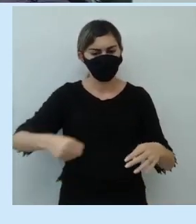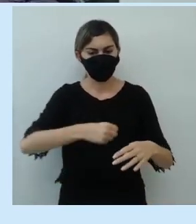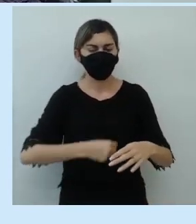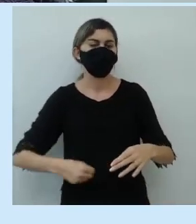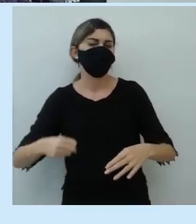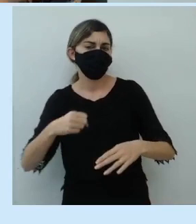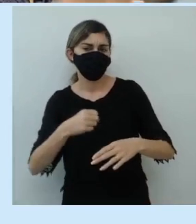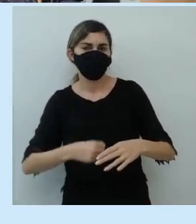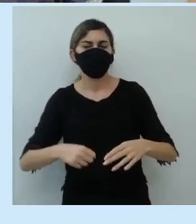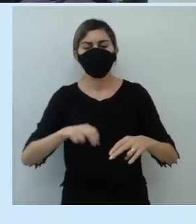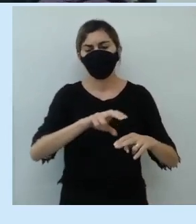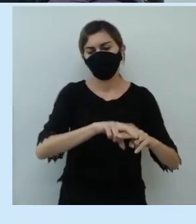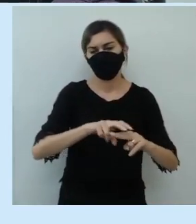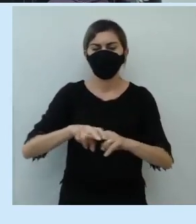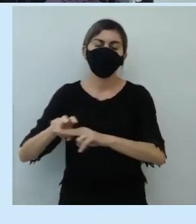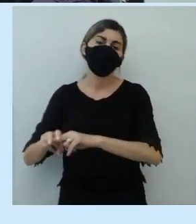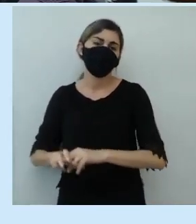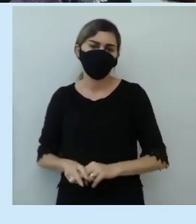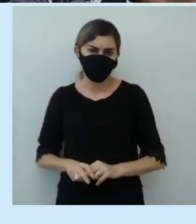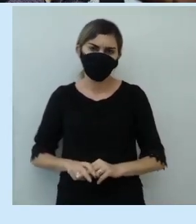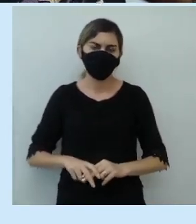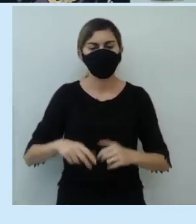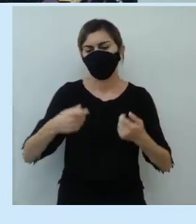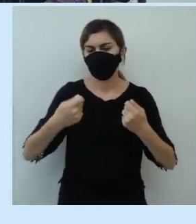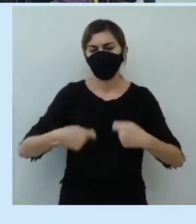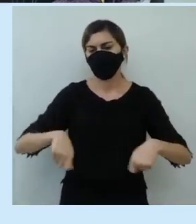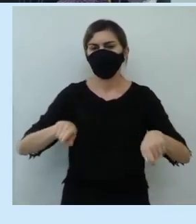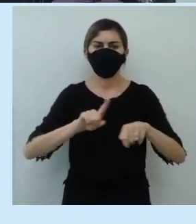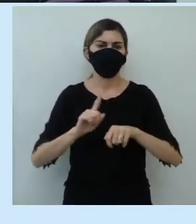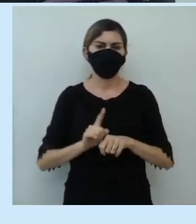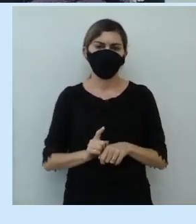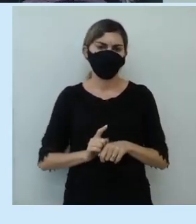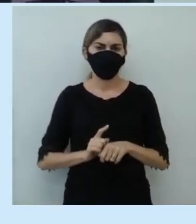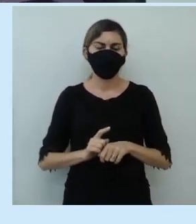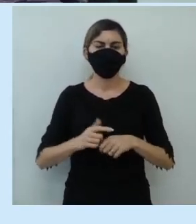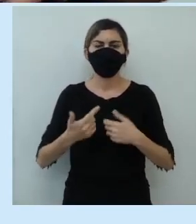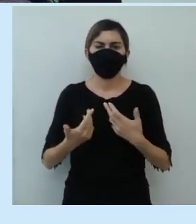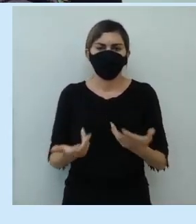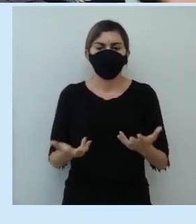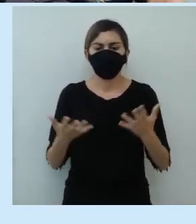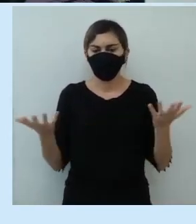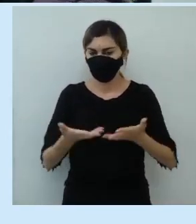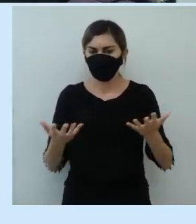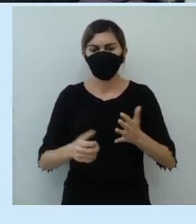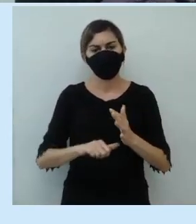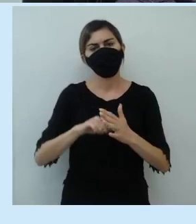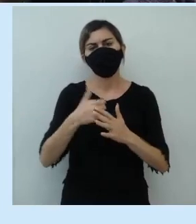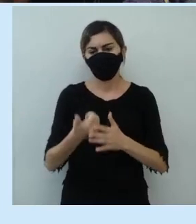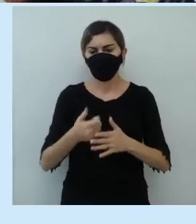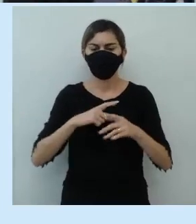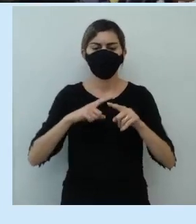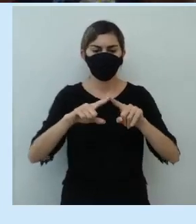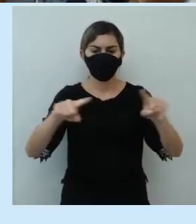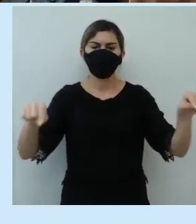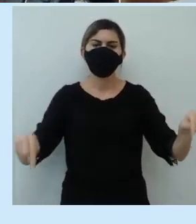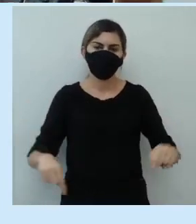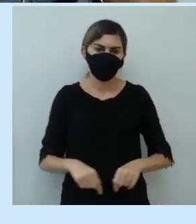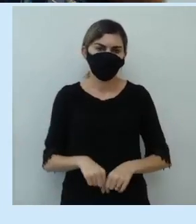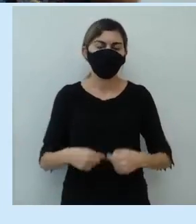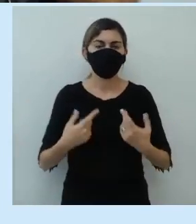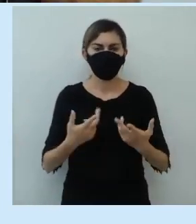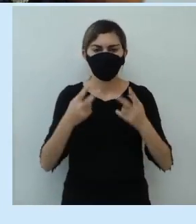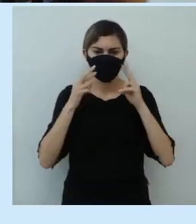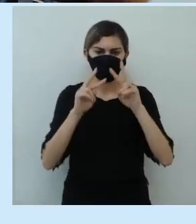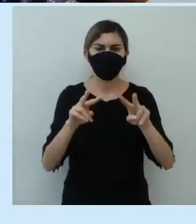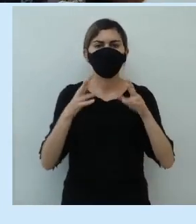fundo, as cadeiras, quer dizer, não precisaria que alguém dissesse, atenção, agora é o primeiro ato e tem uma sala, não, que eu estou vendo. Aí